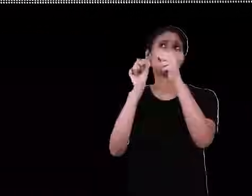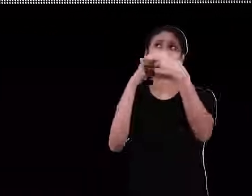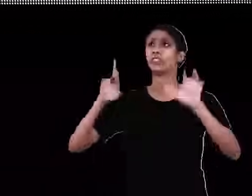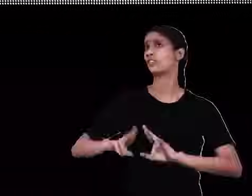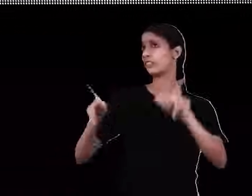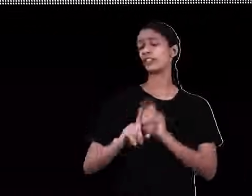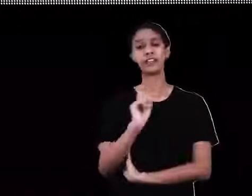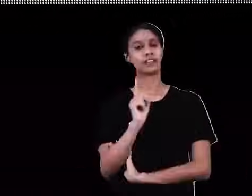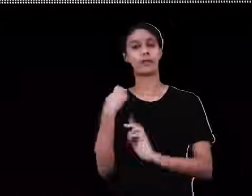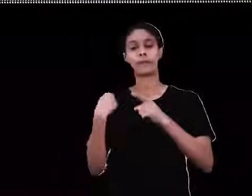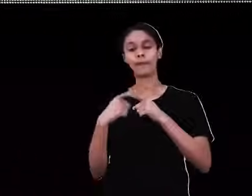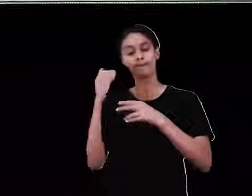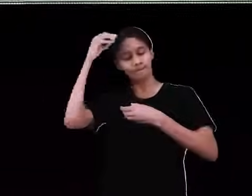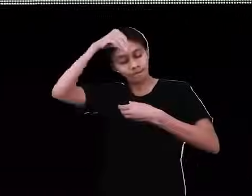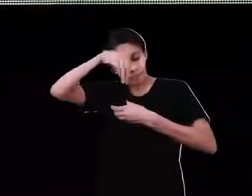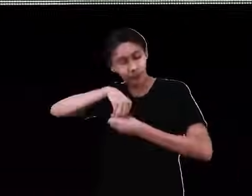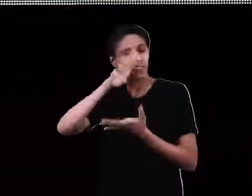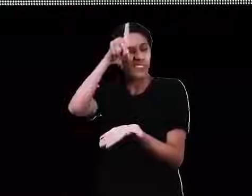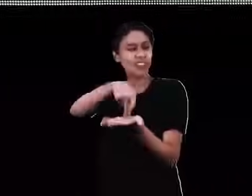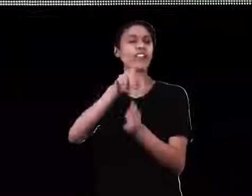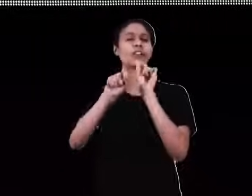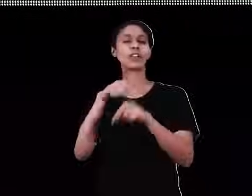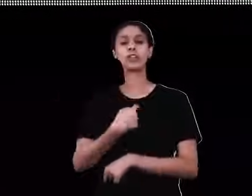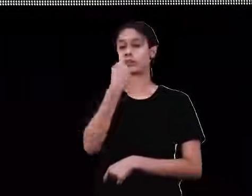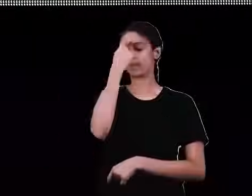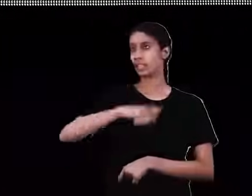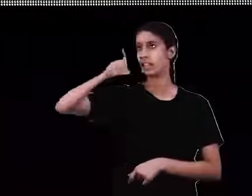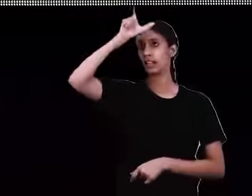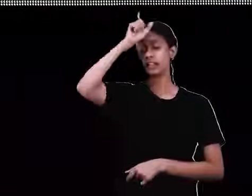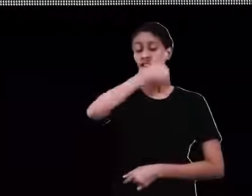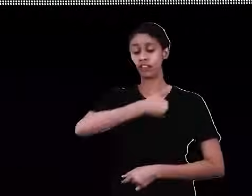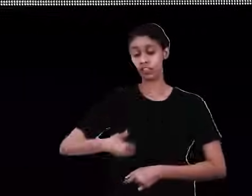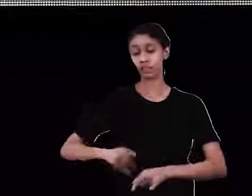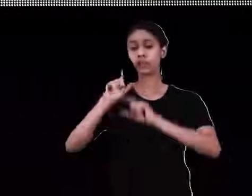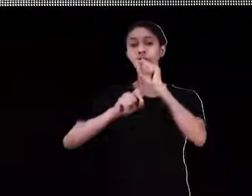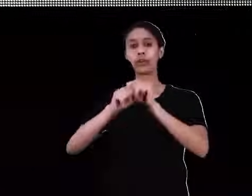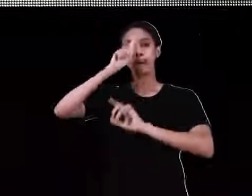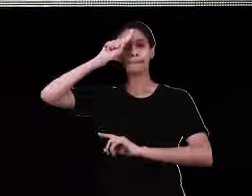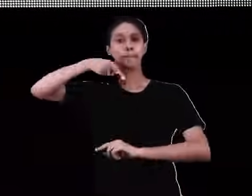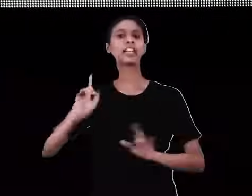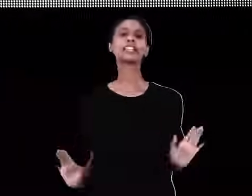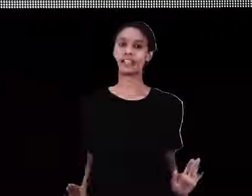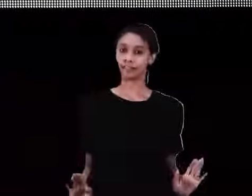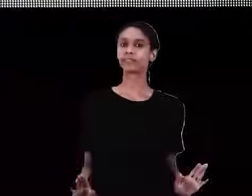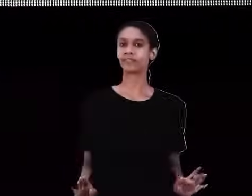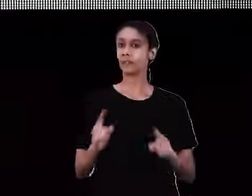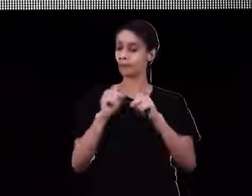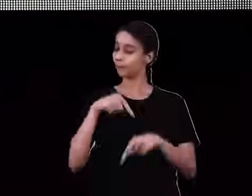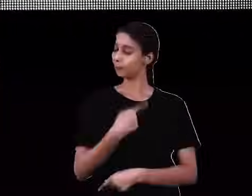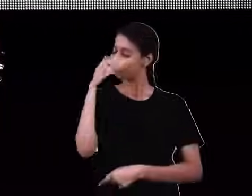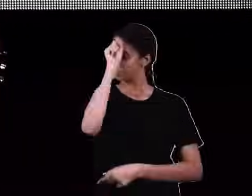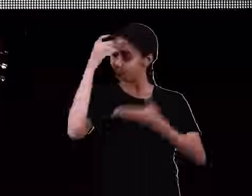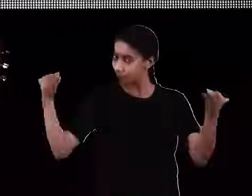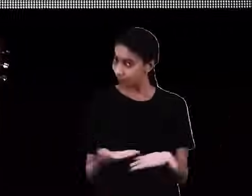porque, no fundo, no fundo, a gente acha que liderança, que governo é poder de mando. É ou não é, gente? Mas a gente vai